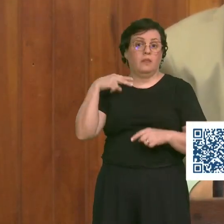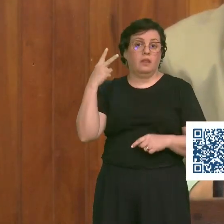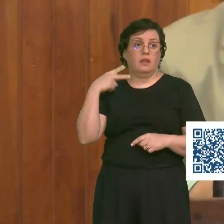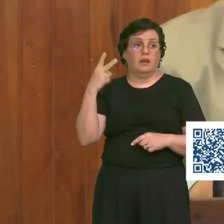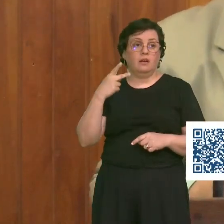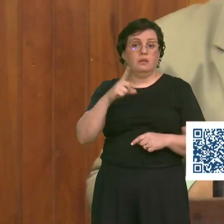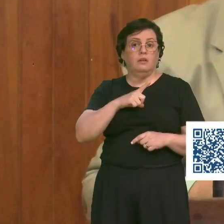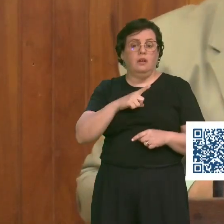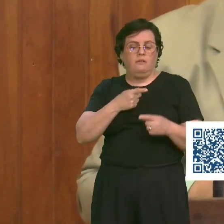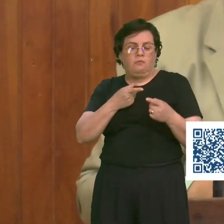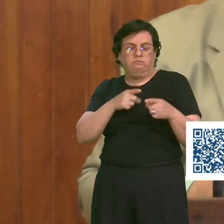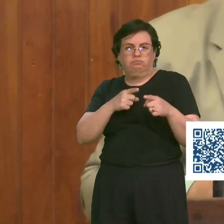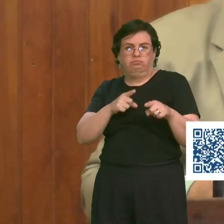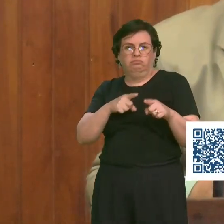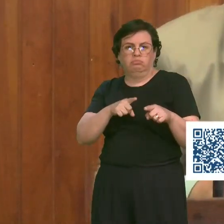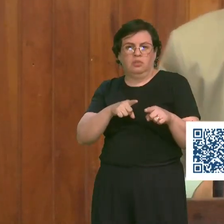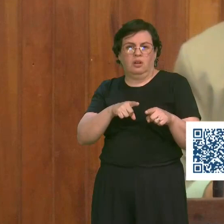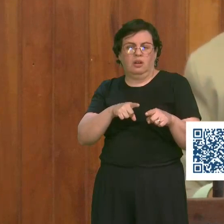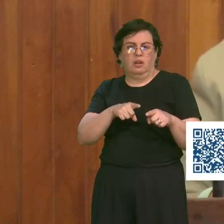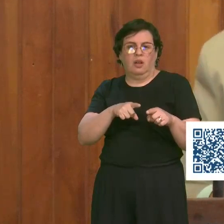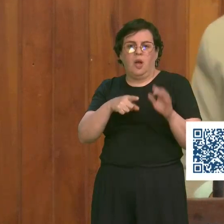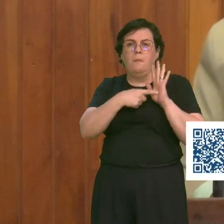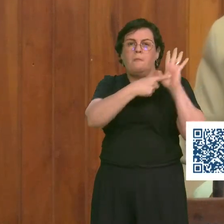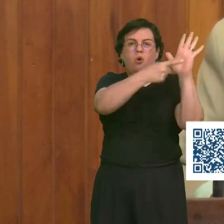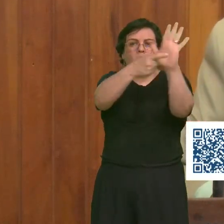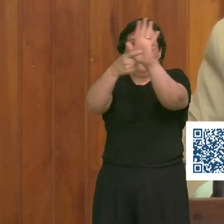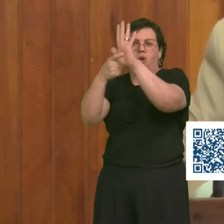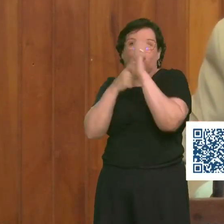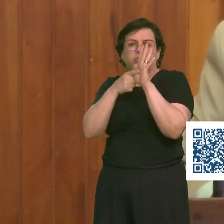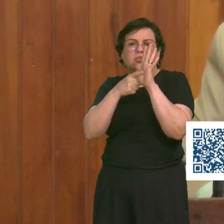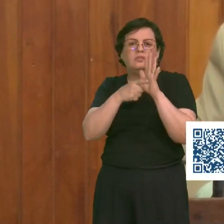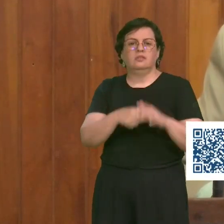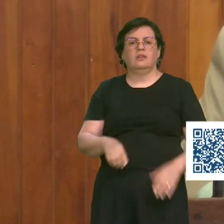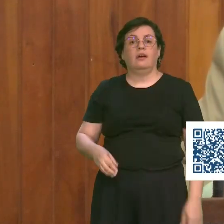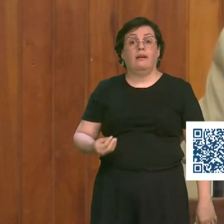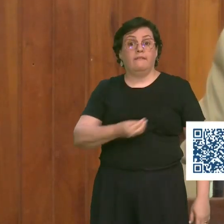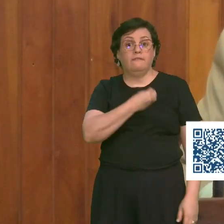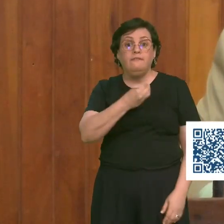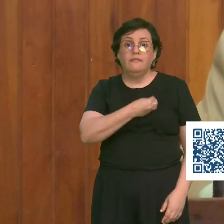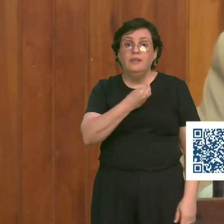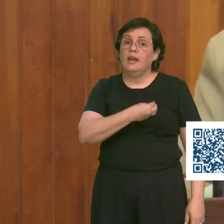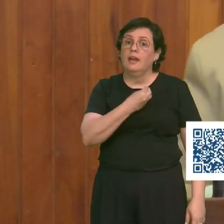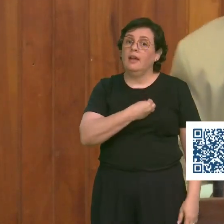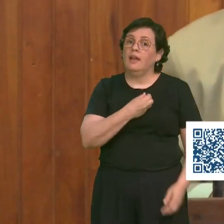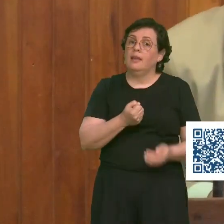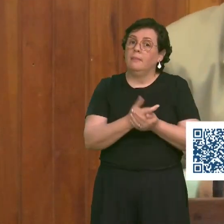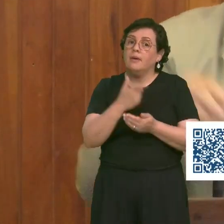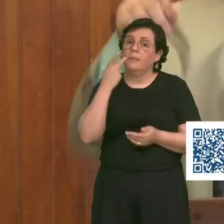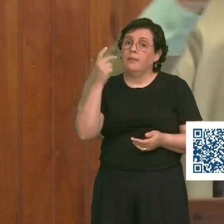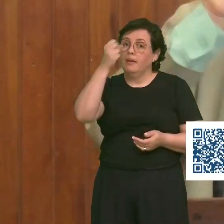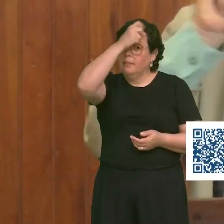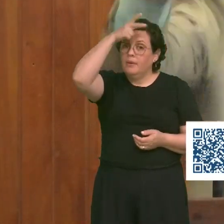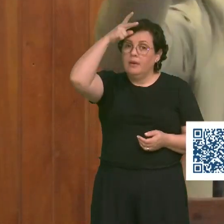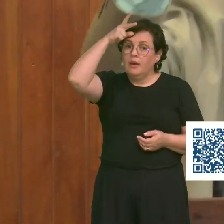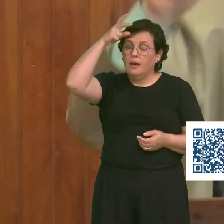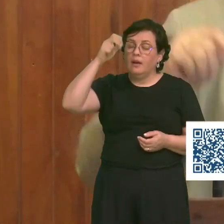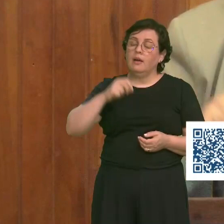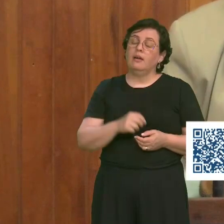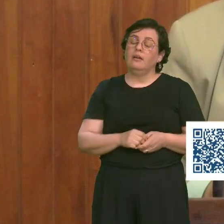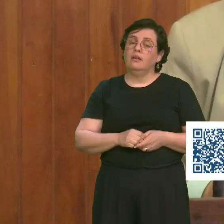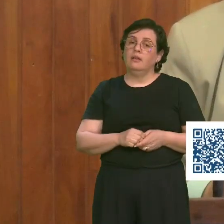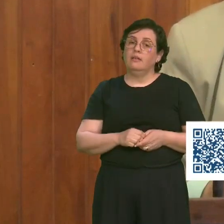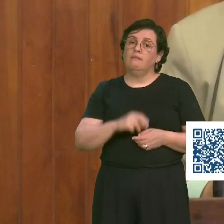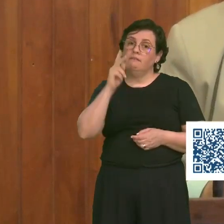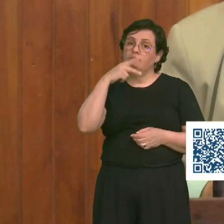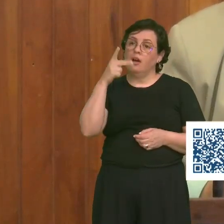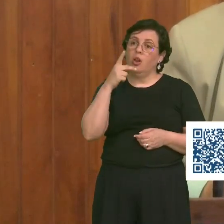teve ameaça de ter sua vida exposta na mídia Paga pelo Daniel sugeriu o vereador que demitisse